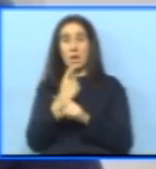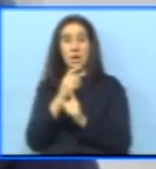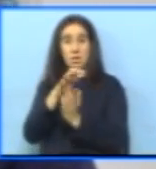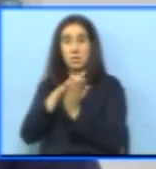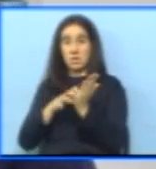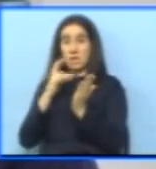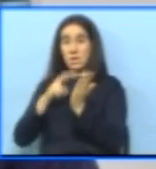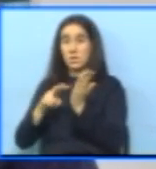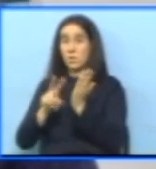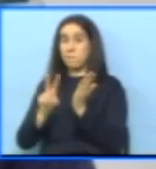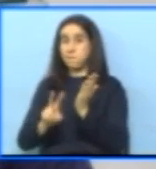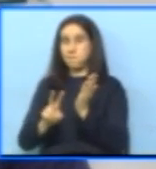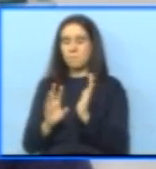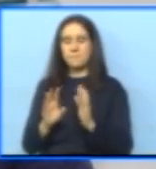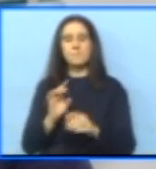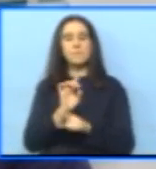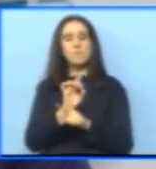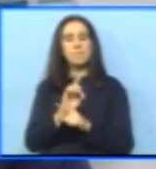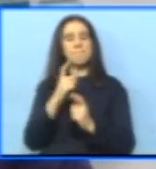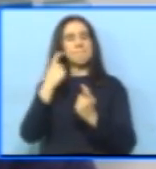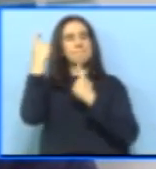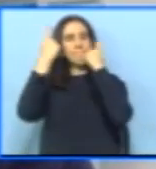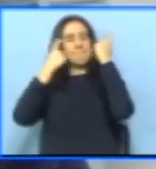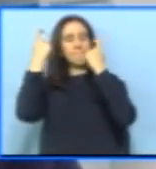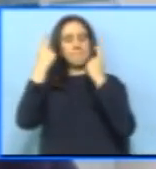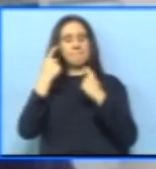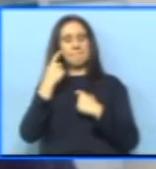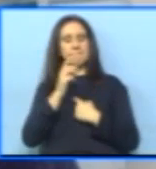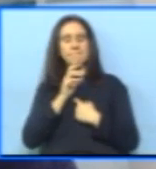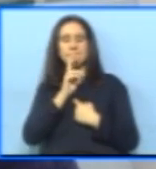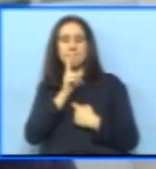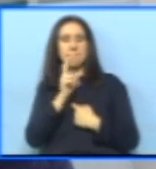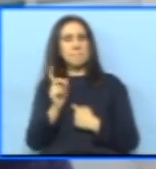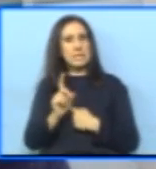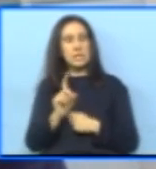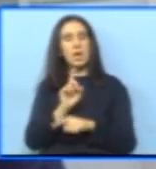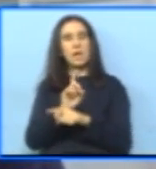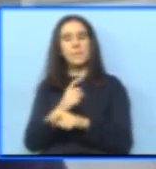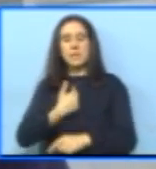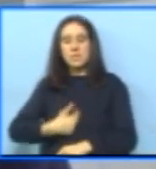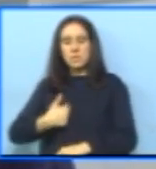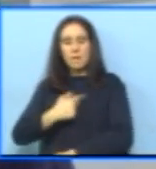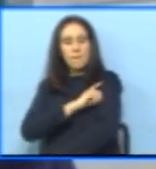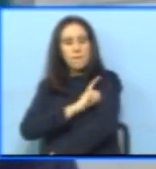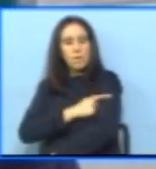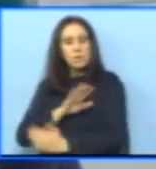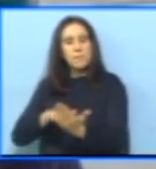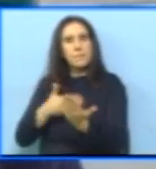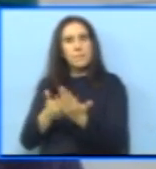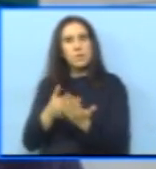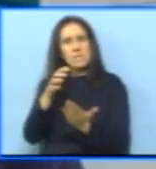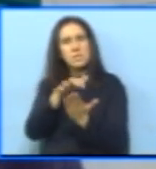leitura, mais que o discurso racional e argumentativo, a força da proposta cristã não passa por esse